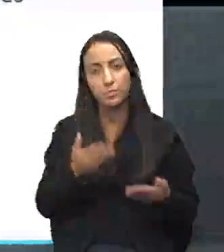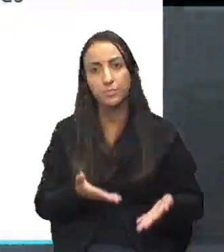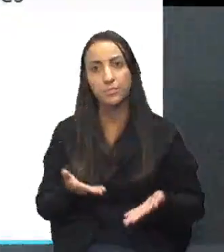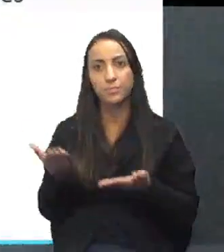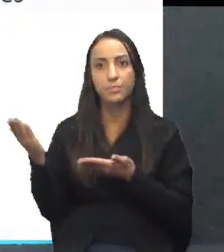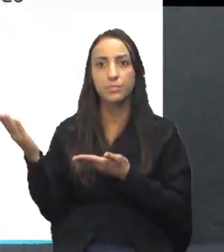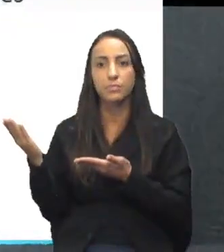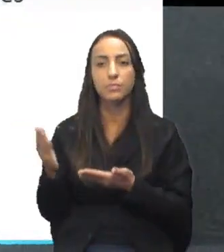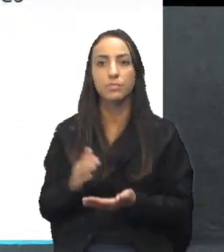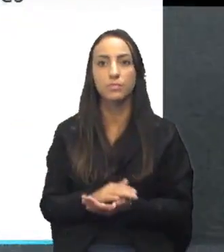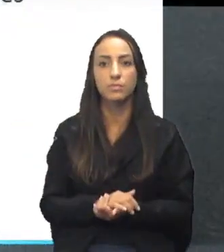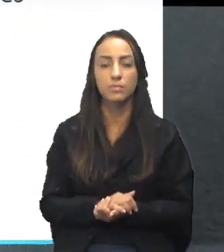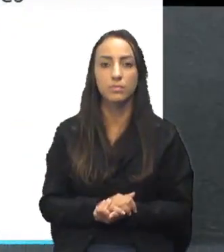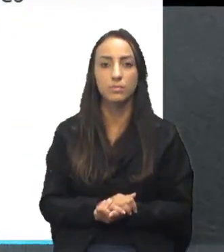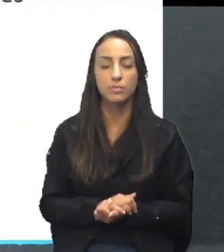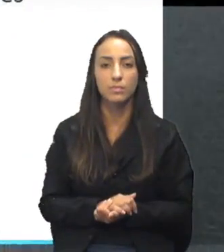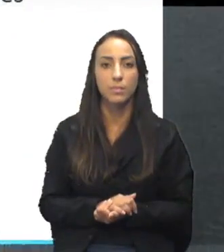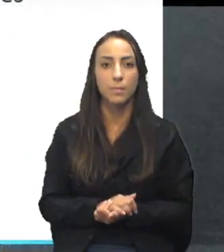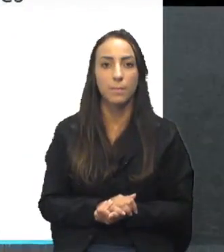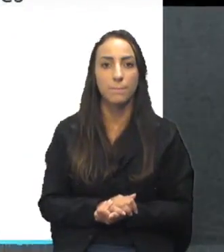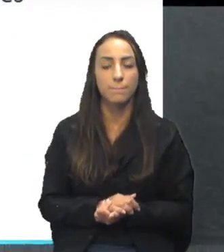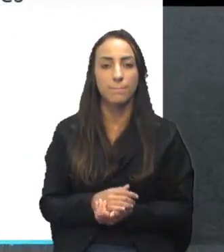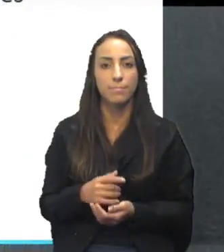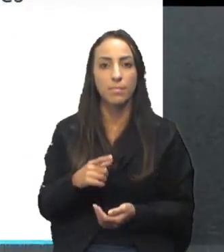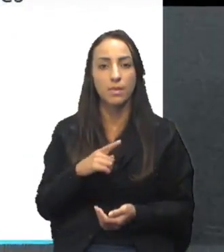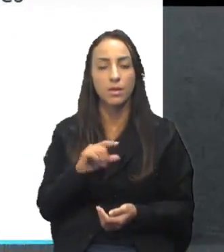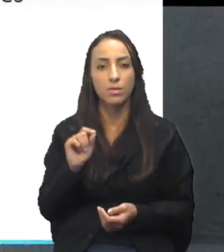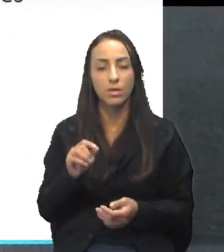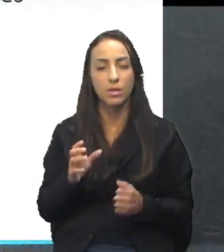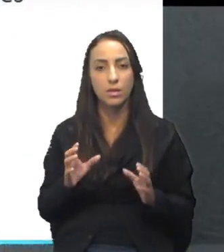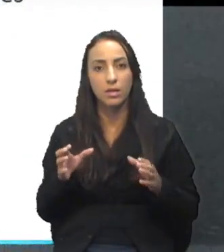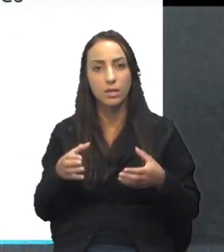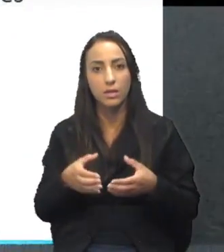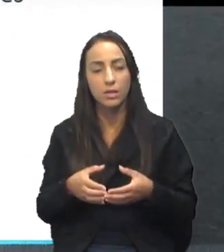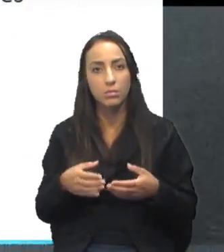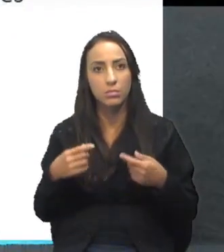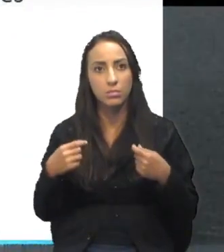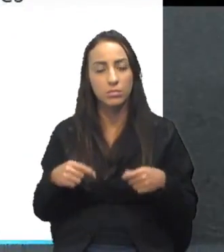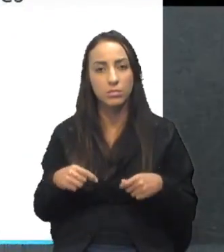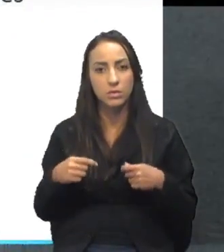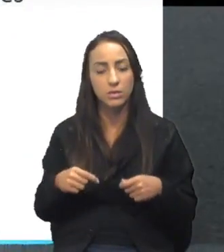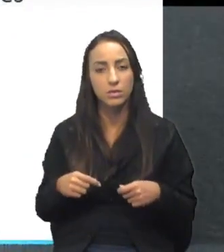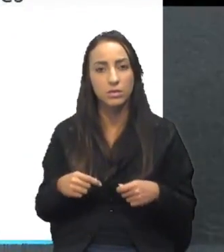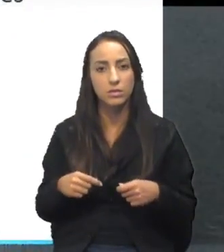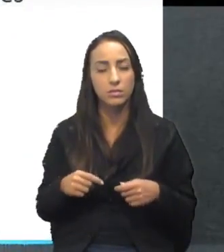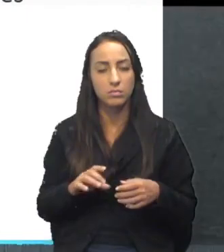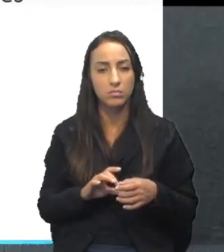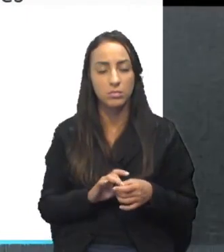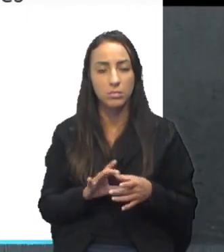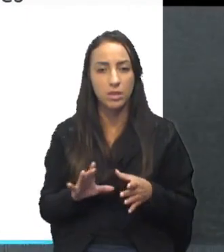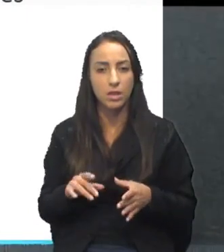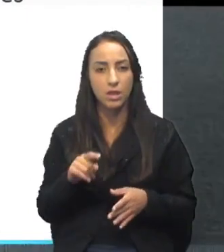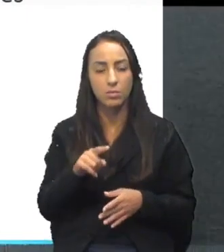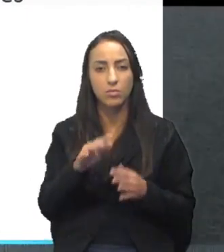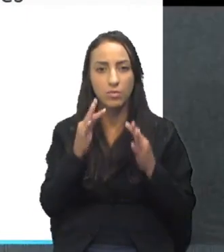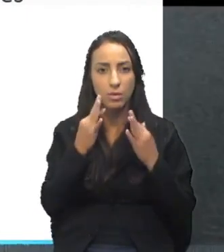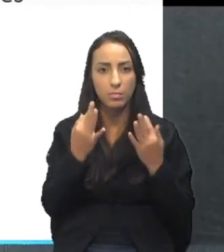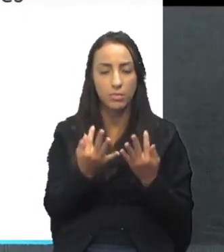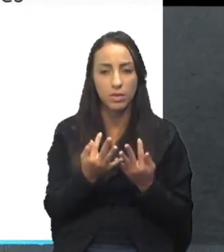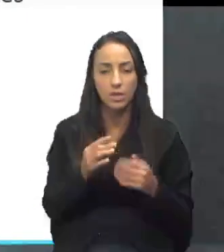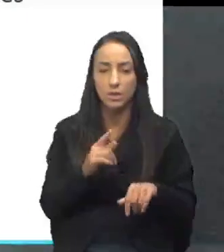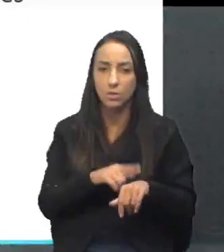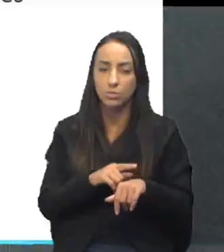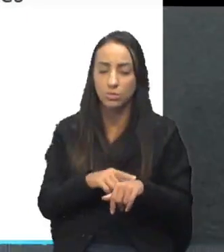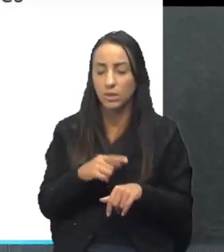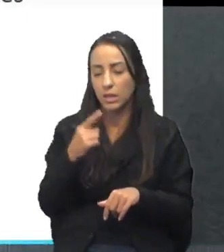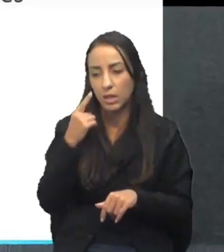quadro. Nós temos, então, que a equipe de enfermagem deve permitir que os familiares tenham tempo com o paciente que